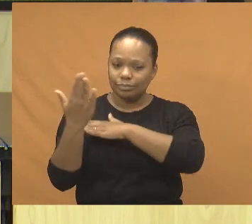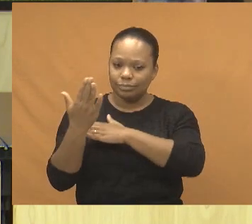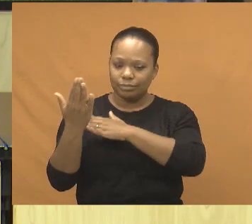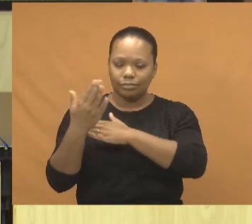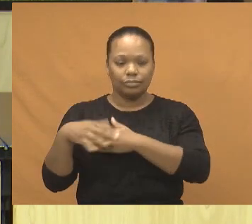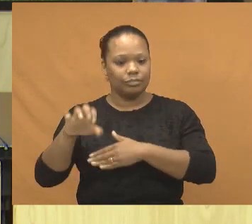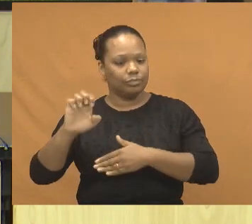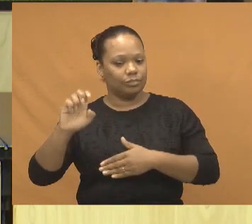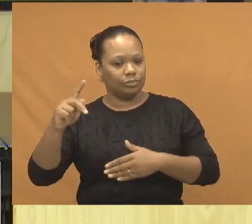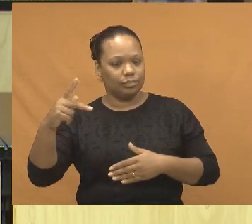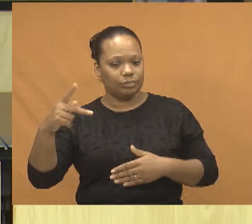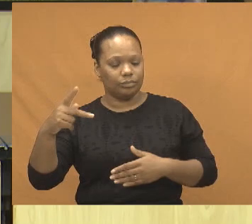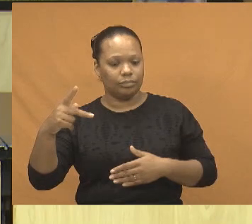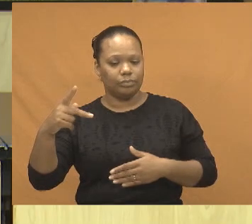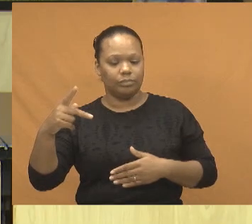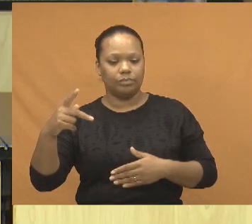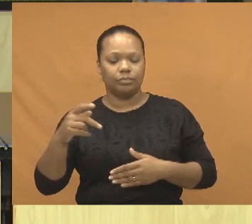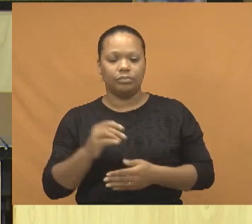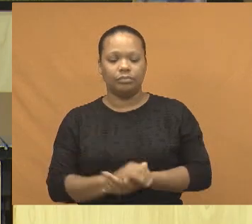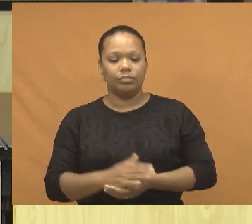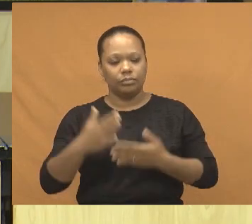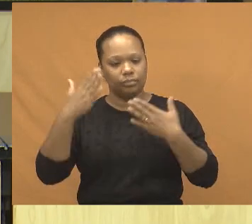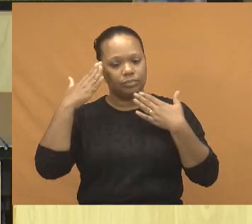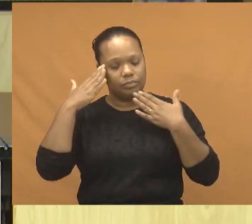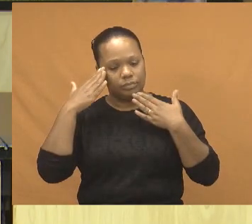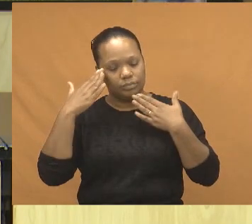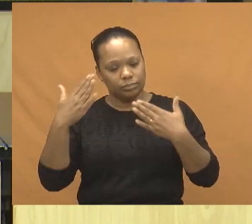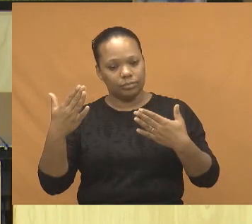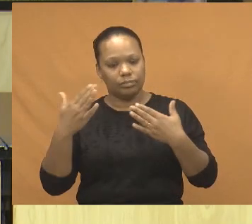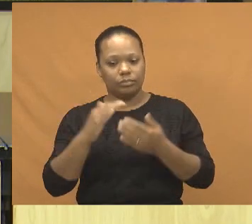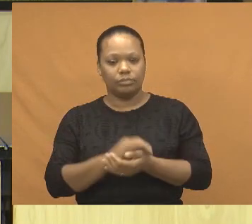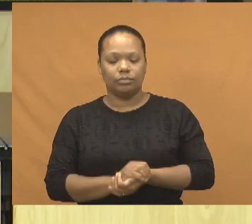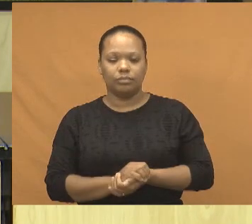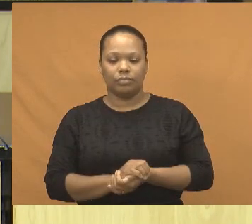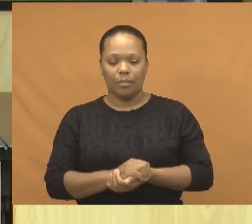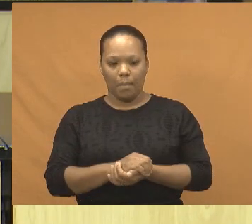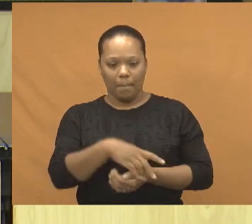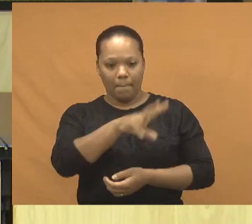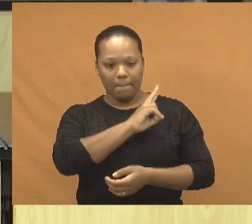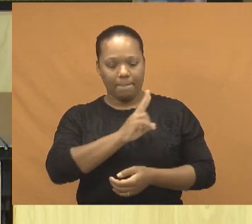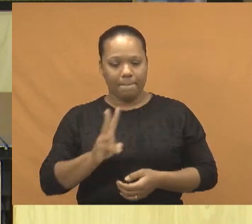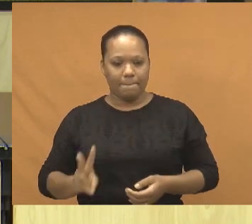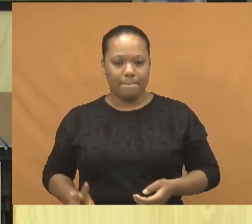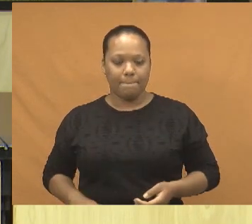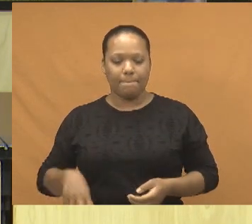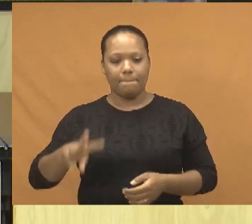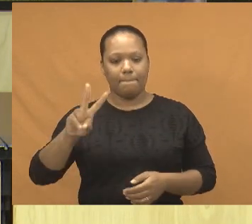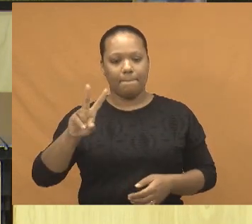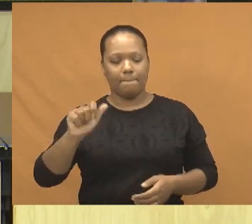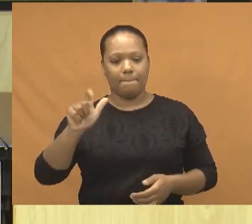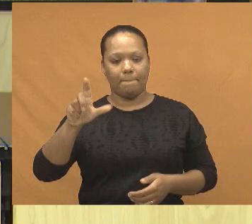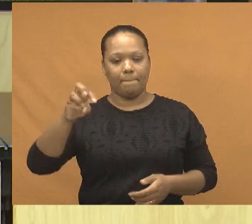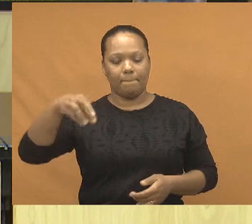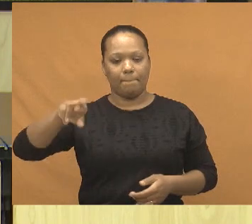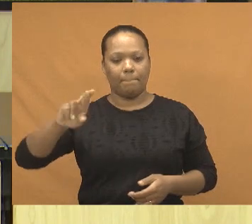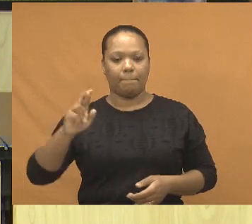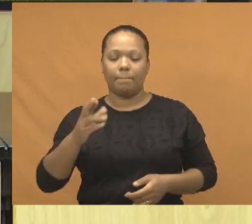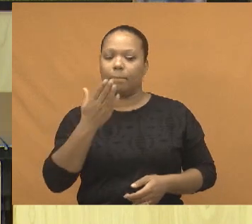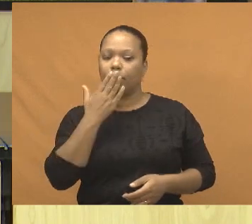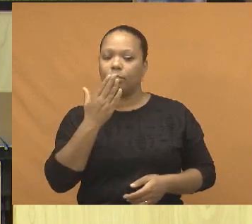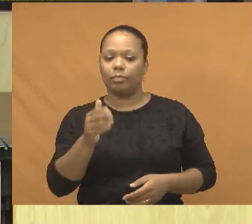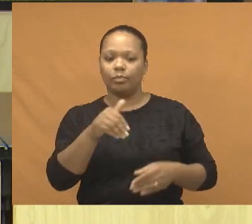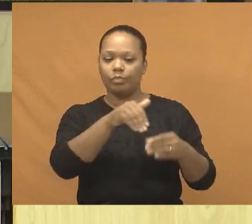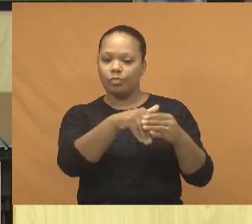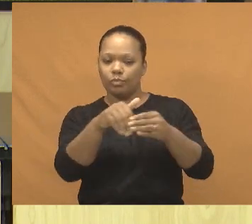préstimos dessa concessionária e, antecipando o agradecimento pela atenção dispensada, subscrevemos. Vereador Valmir Parque do Meia Lua, senhor presidente,